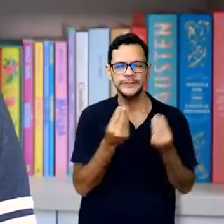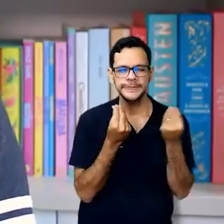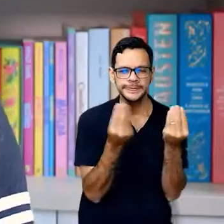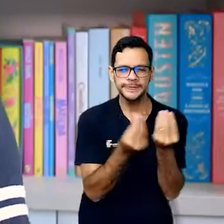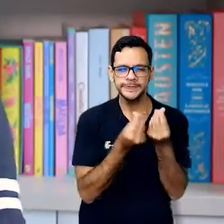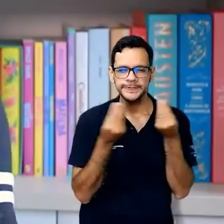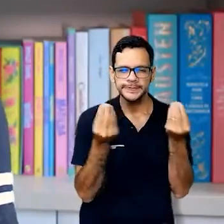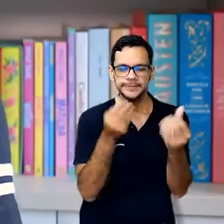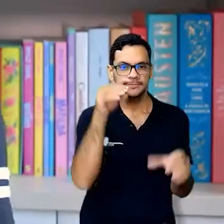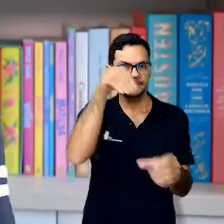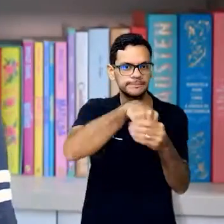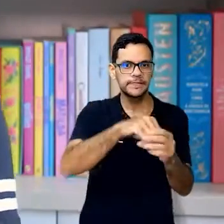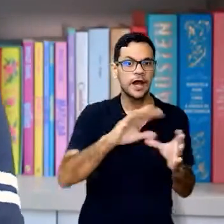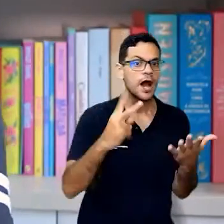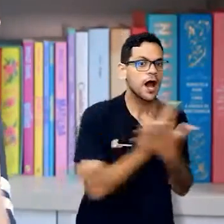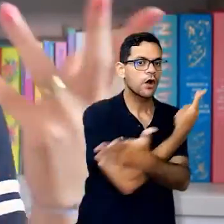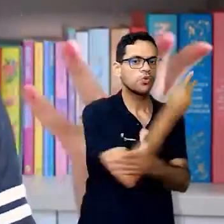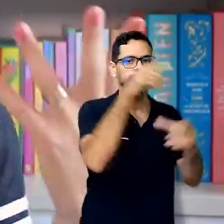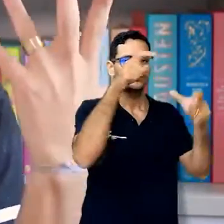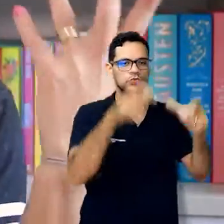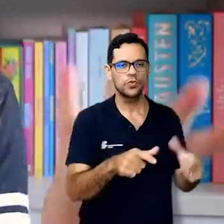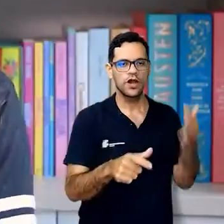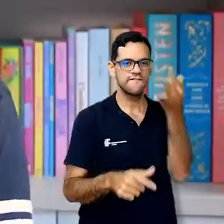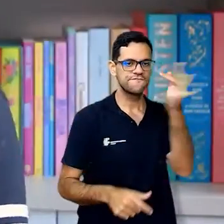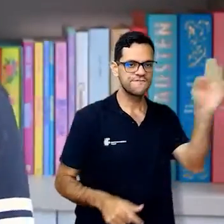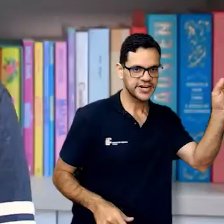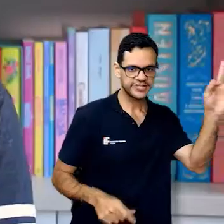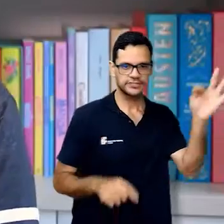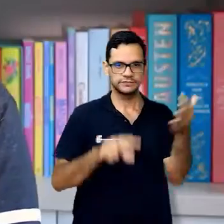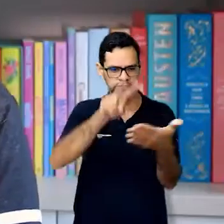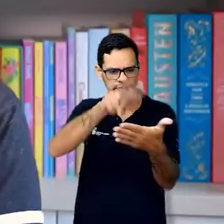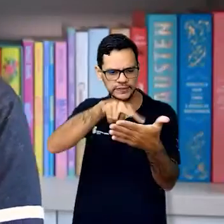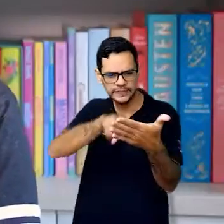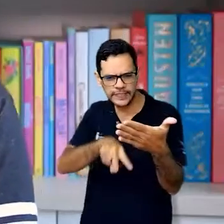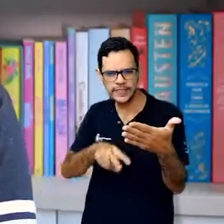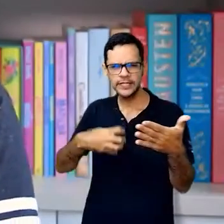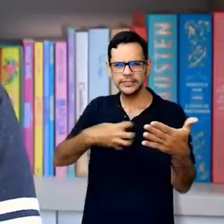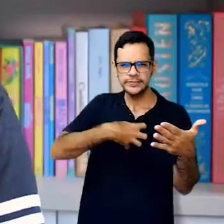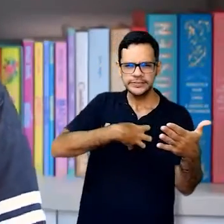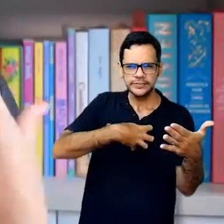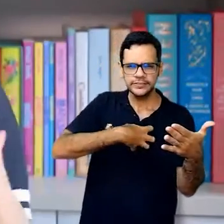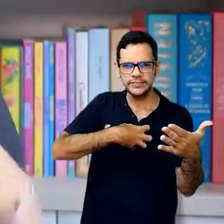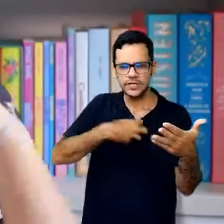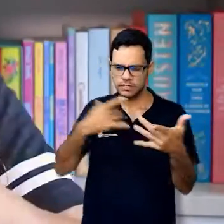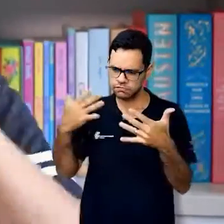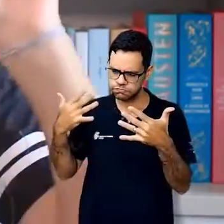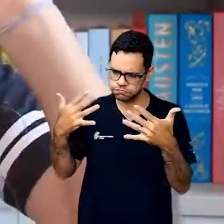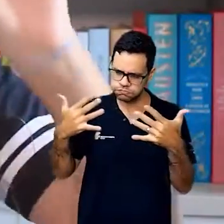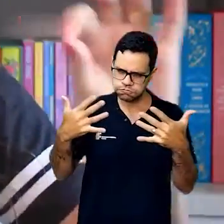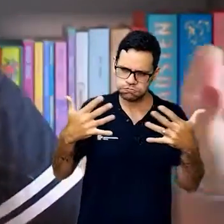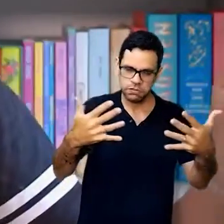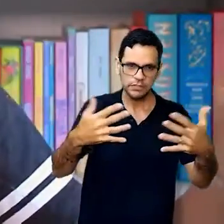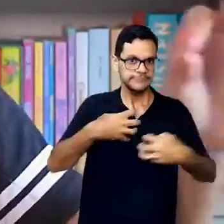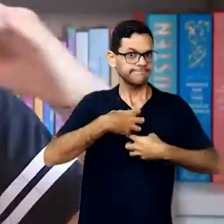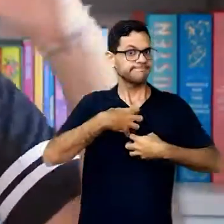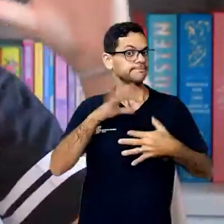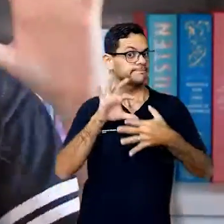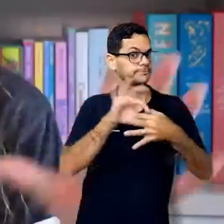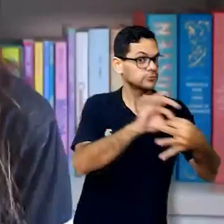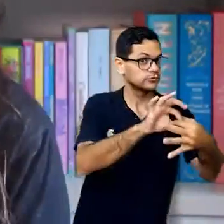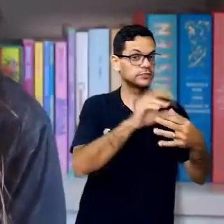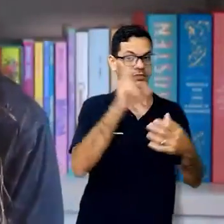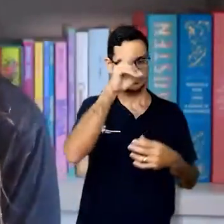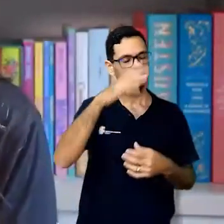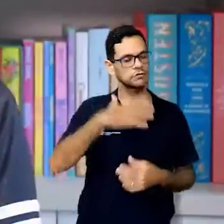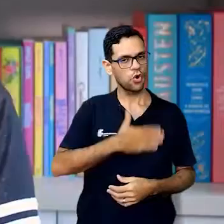legal, assim, eu acho que dá um gostinho, assim, do que tá acontecendo na época, no momento, enquanto você lê o livro, você sente, assim, né, durante toda a história, um pouquinho